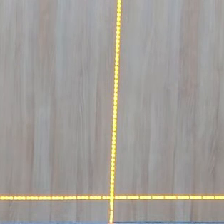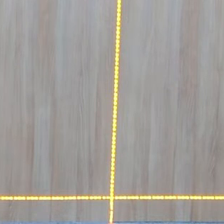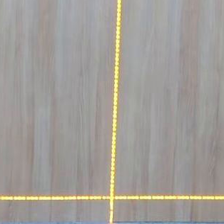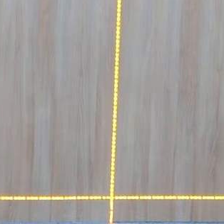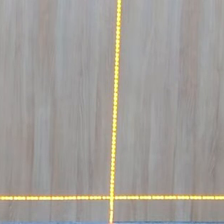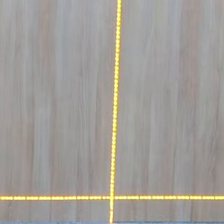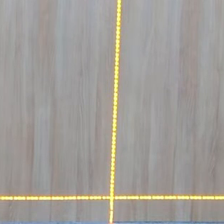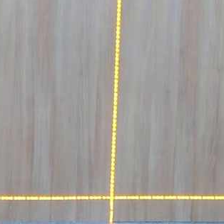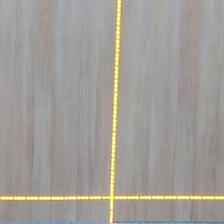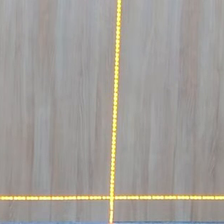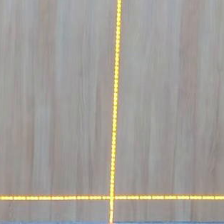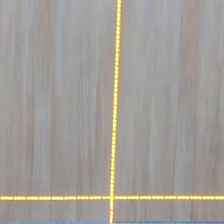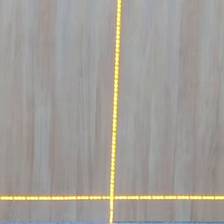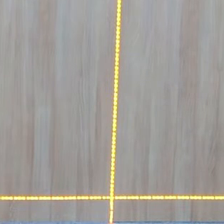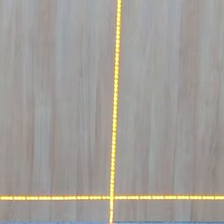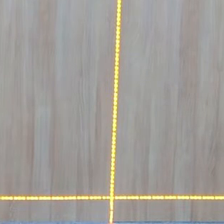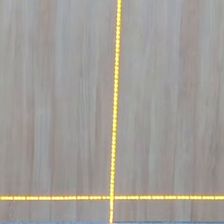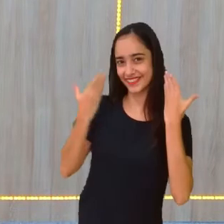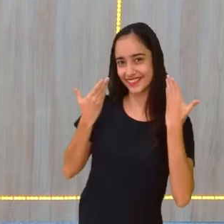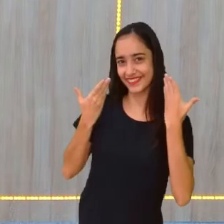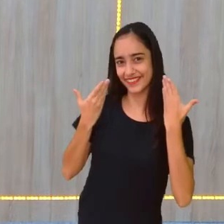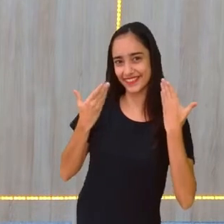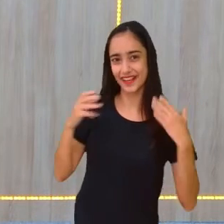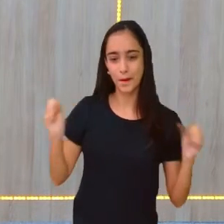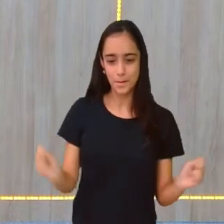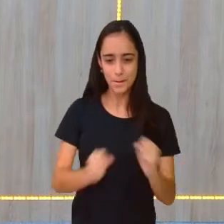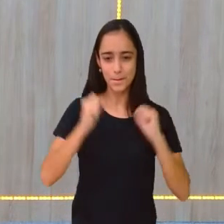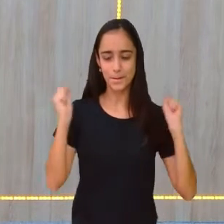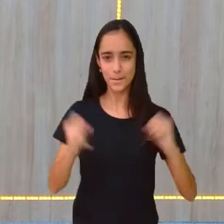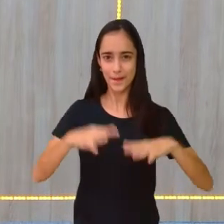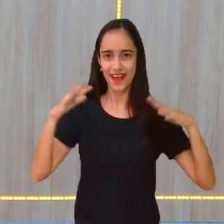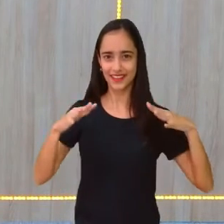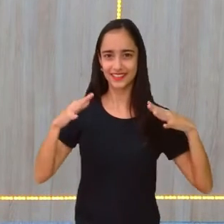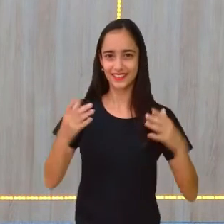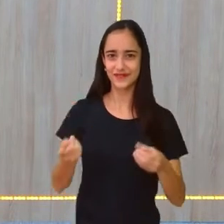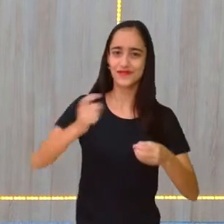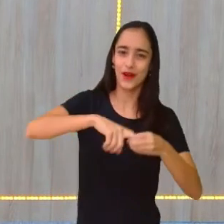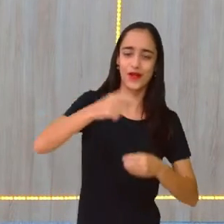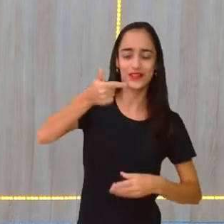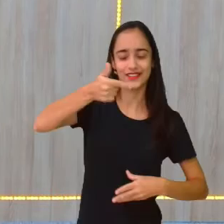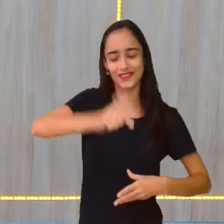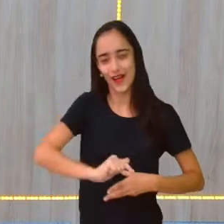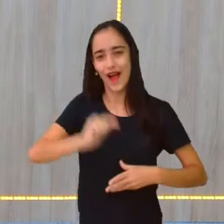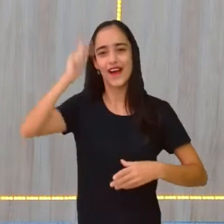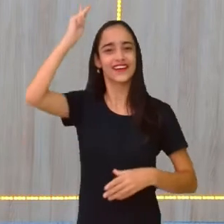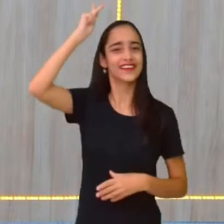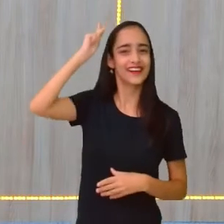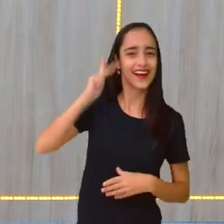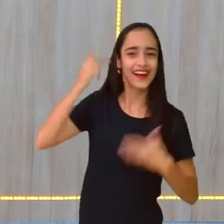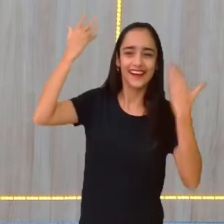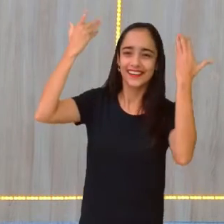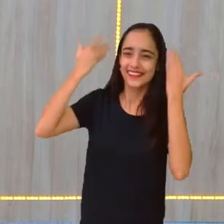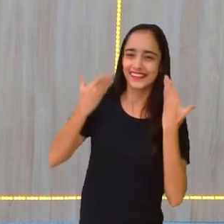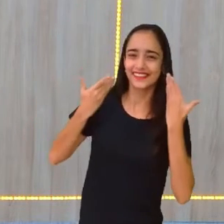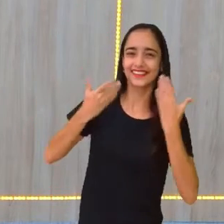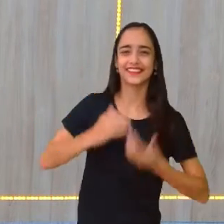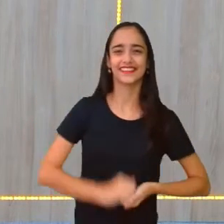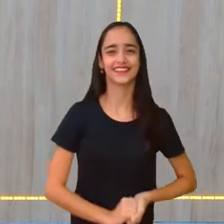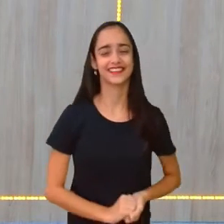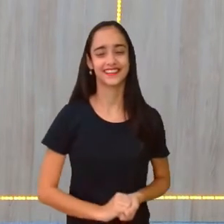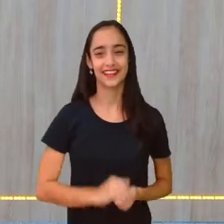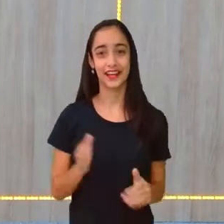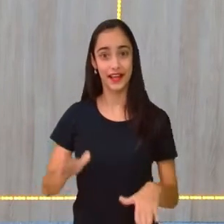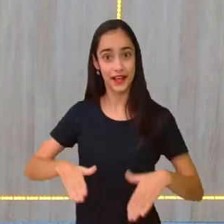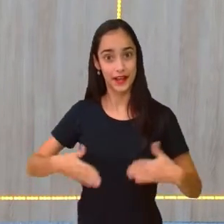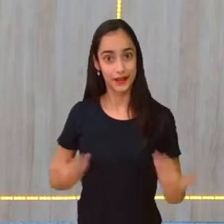Karen sumiu. É mágica, Juninho fazendo mágica. Aí voltou, a mágica de Juninho é boa aí, ó.